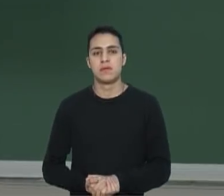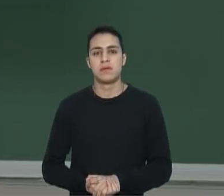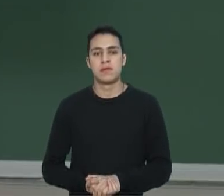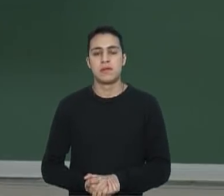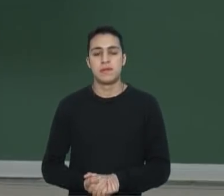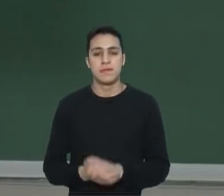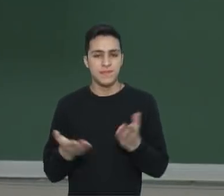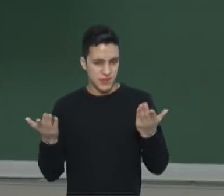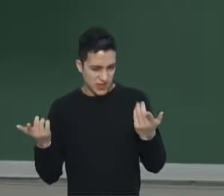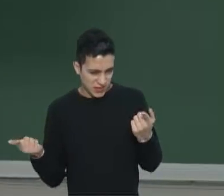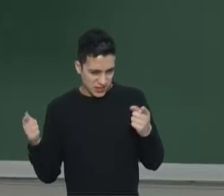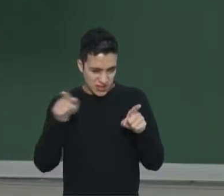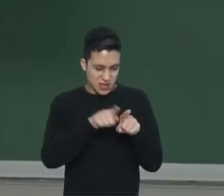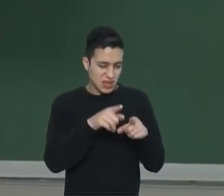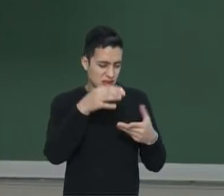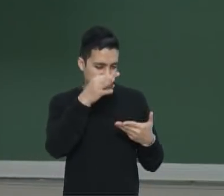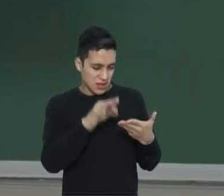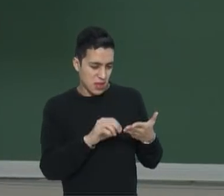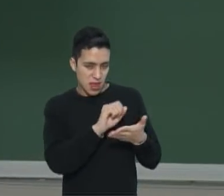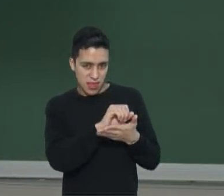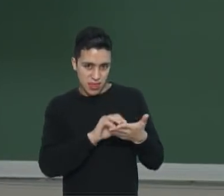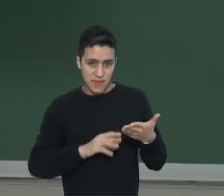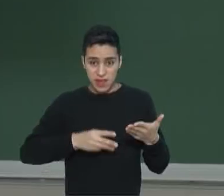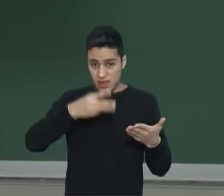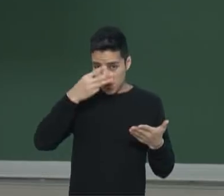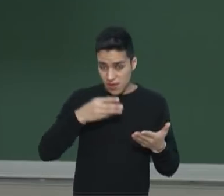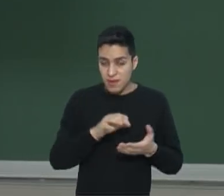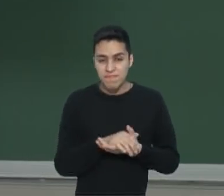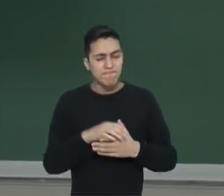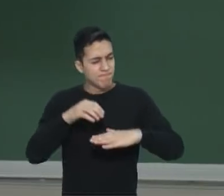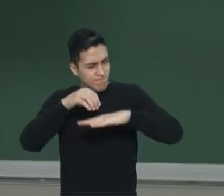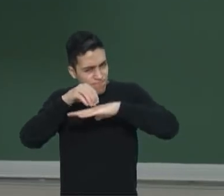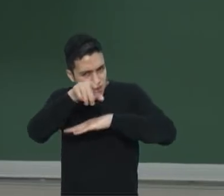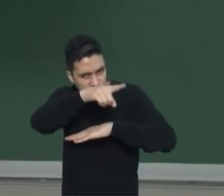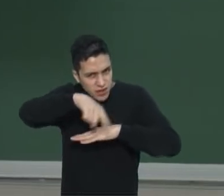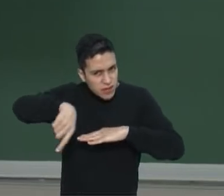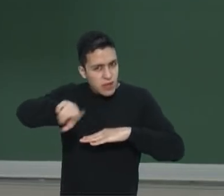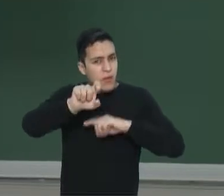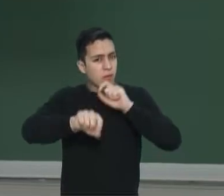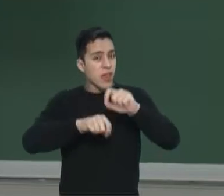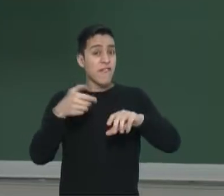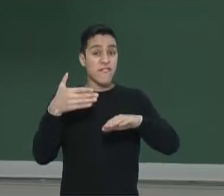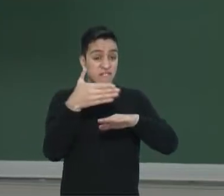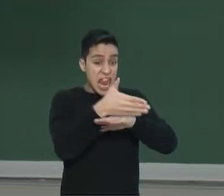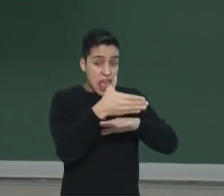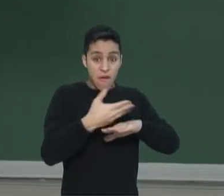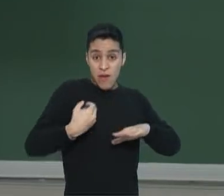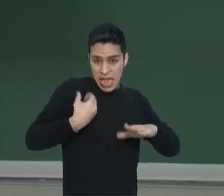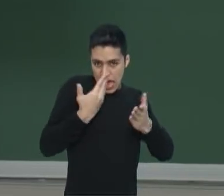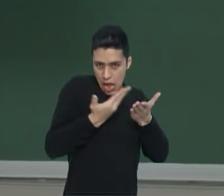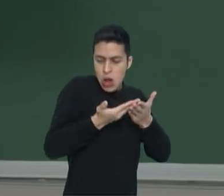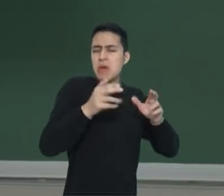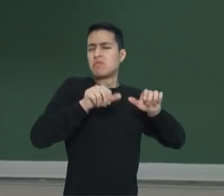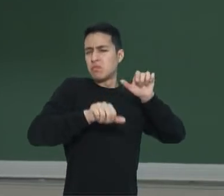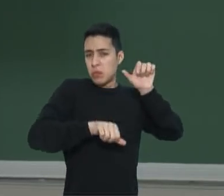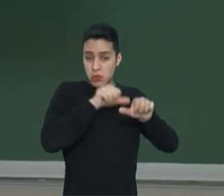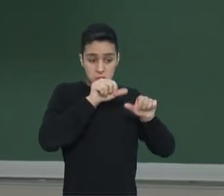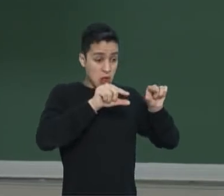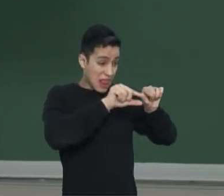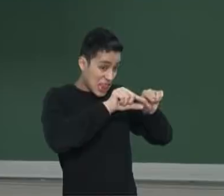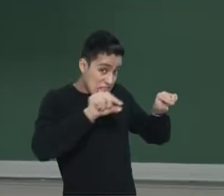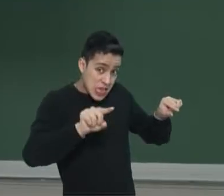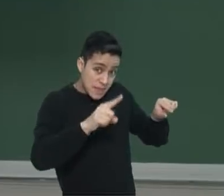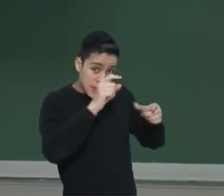Então voltamos para a correção da atividade 3. Vale lembrar vocês que vocês sabem que a frequência mudou um pouquinho, vocês têm que ir lá no link da primeira